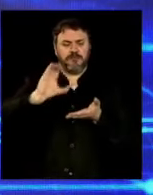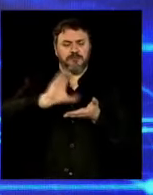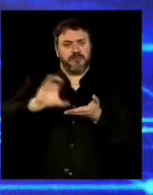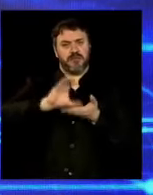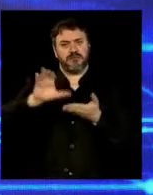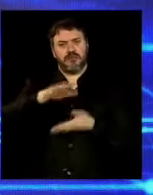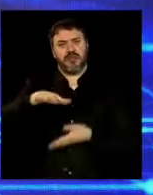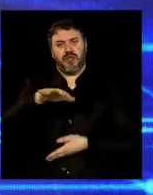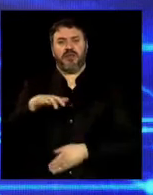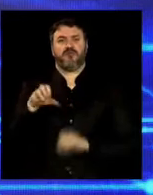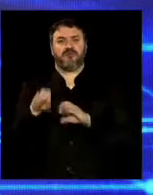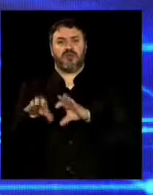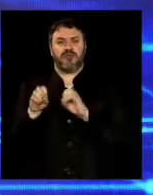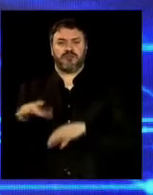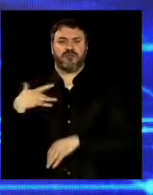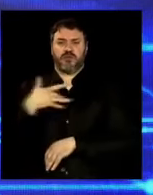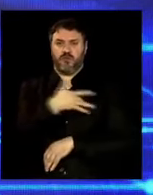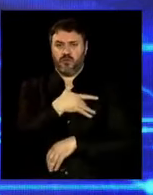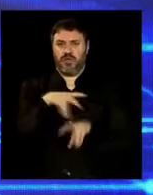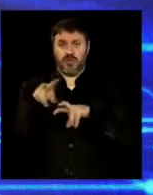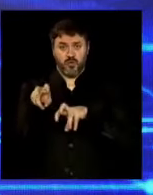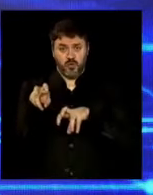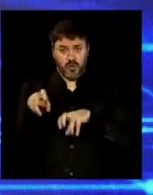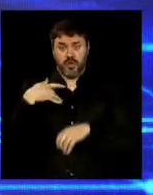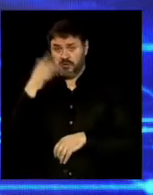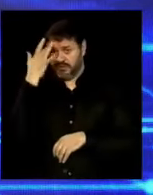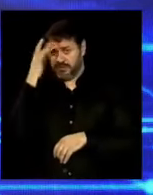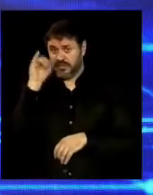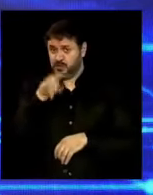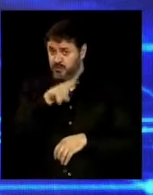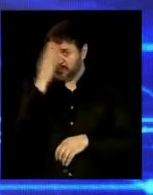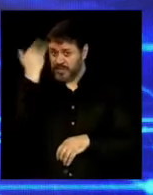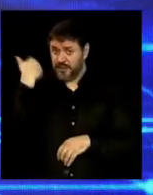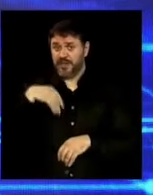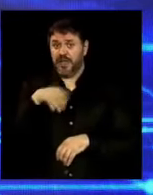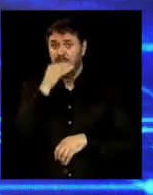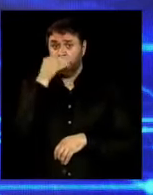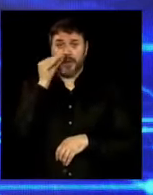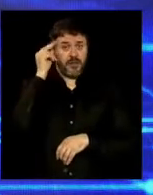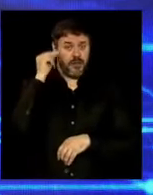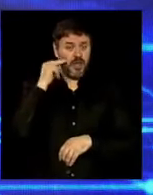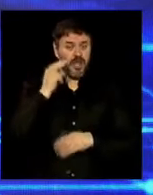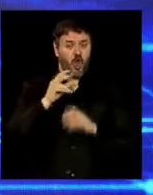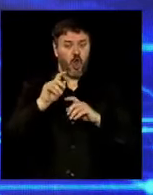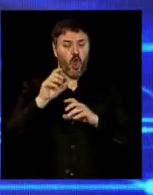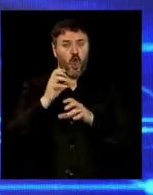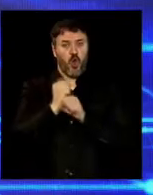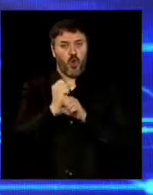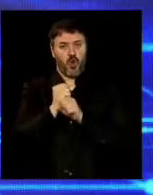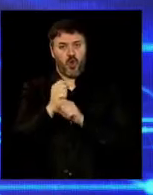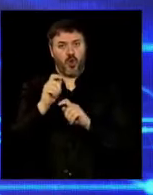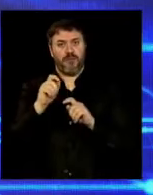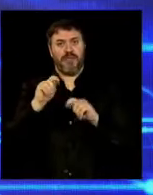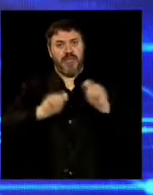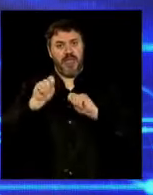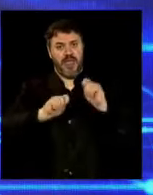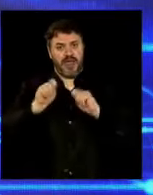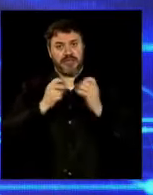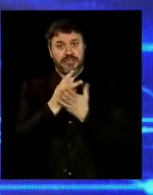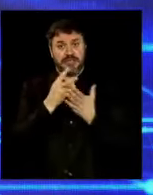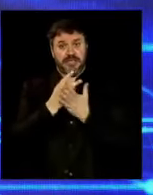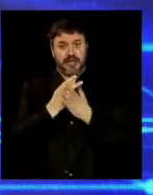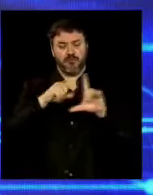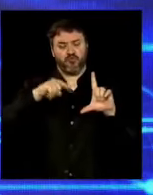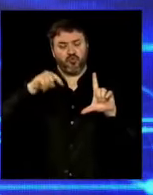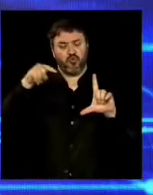saúde, agricultura. E não sei se o senhor sabe, na época do Tarso Genro e do Olívio Dutra, a nossa economia sempre cresceu acima da média nacional. Ou